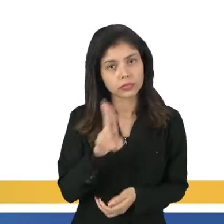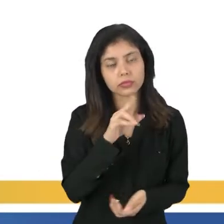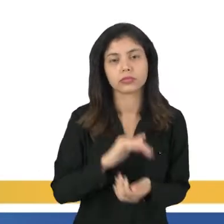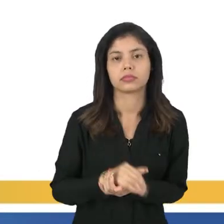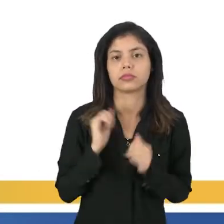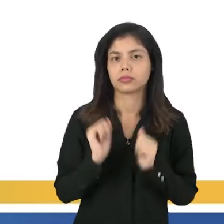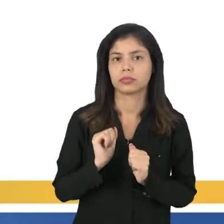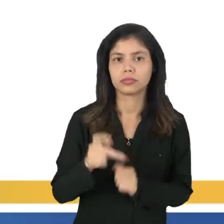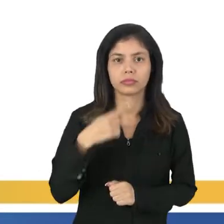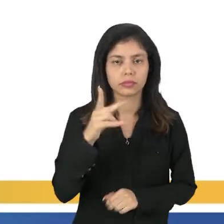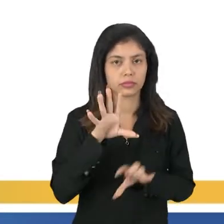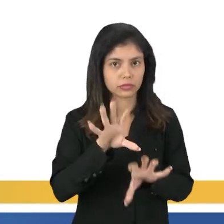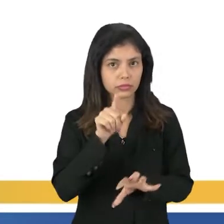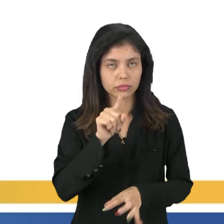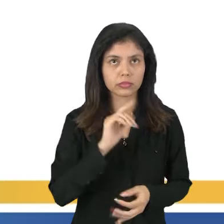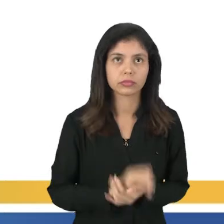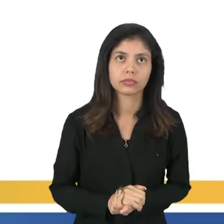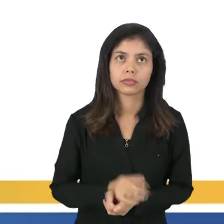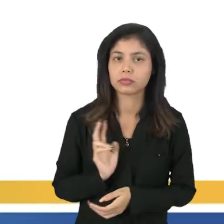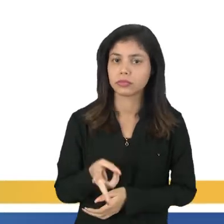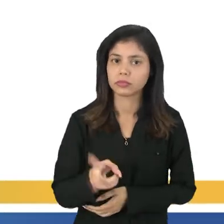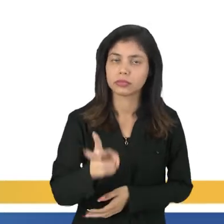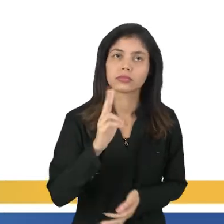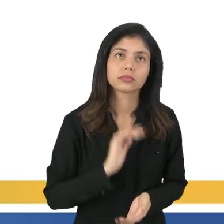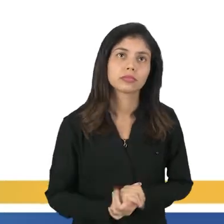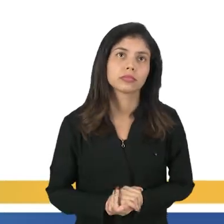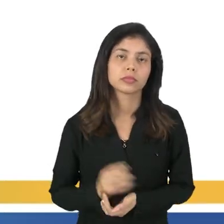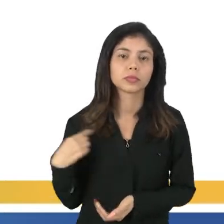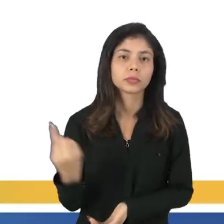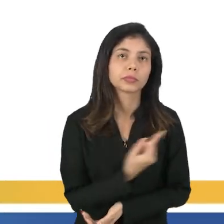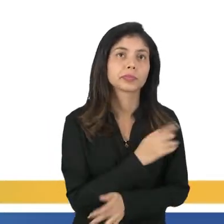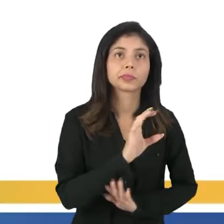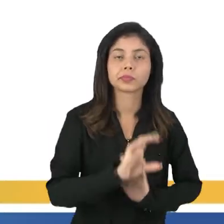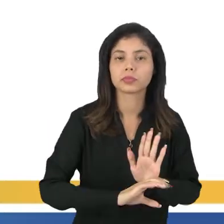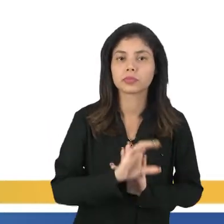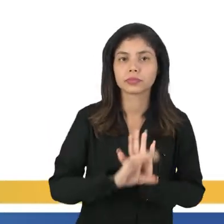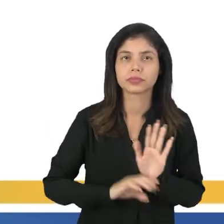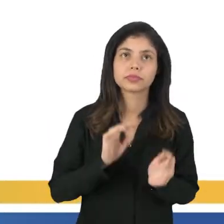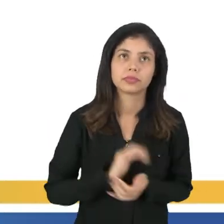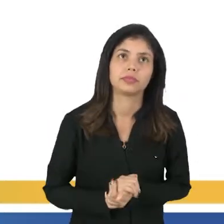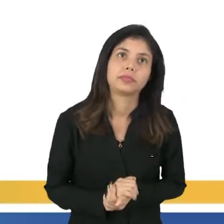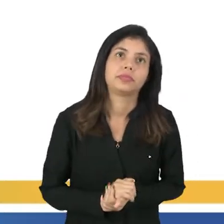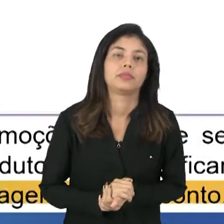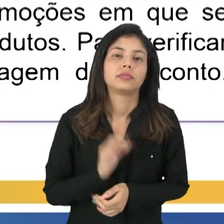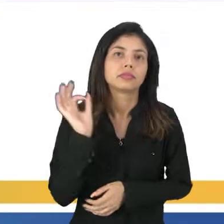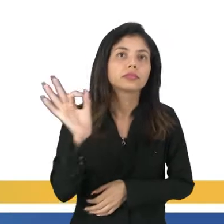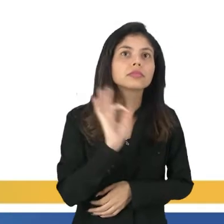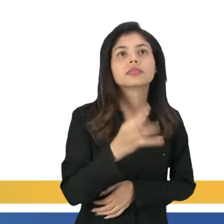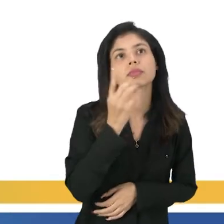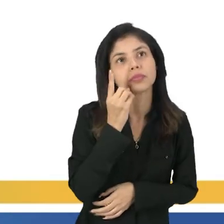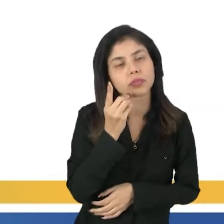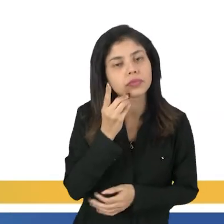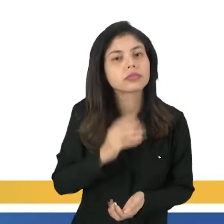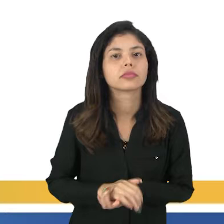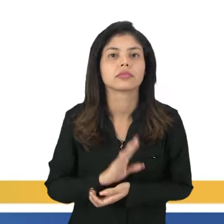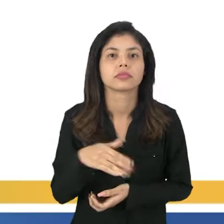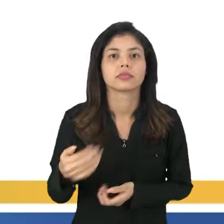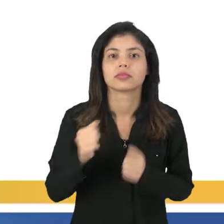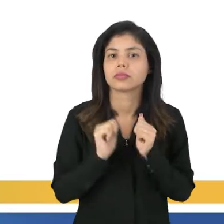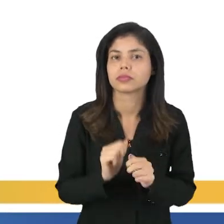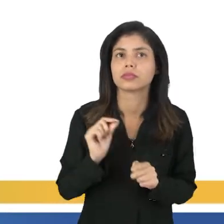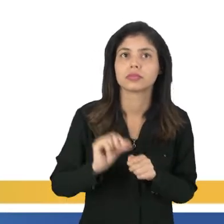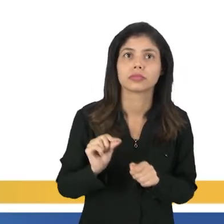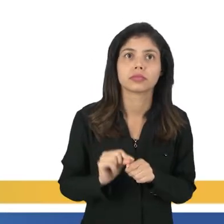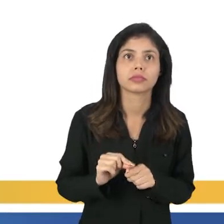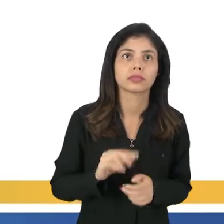pode falar aí. Ok? Vamos prosseguindo aqui o nosso conteúdo, né? A porcentagem já no dia a dia, a gente pode